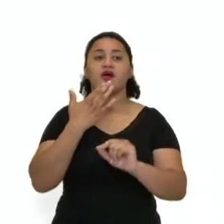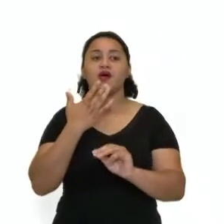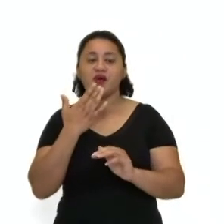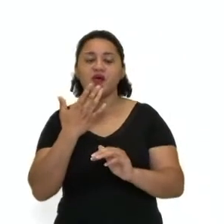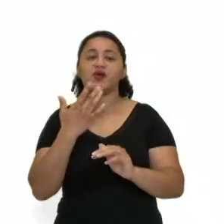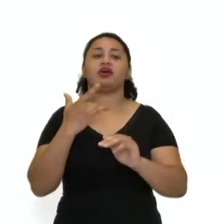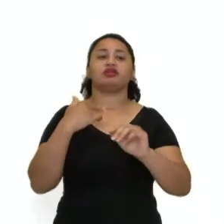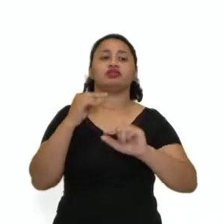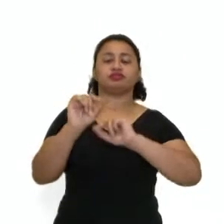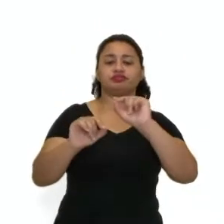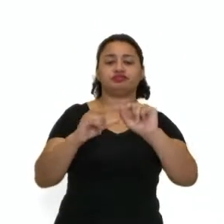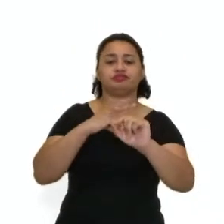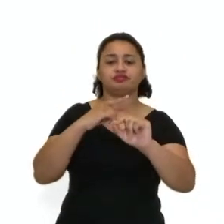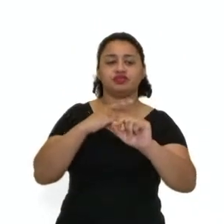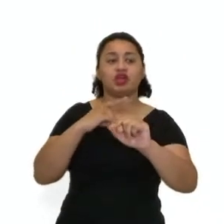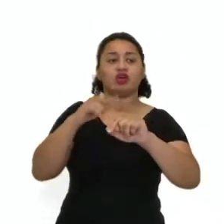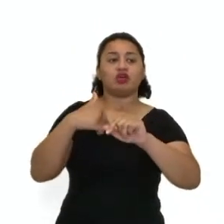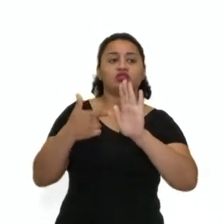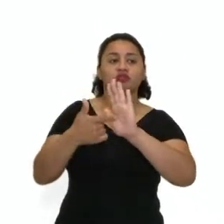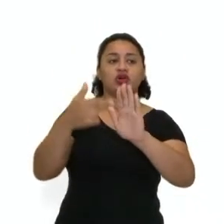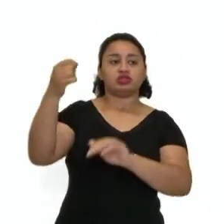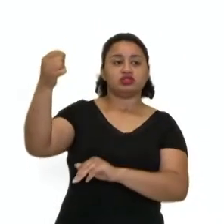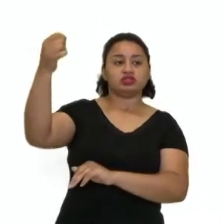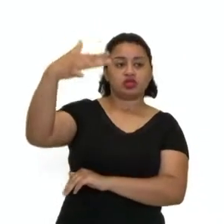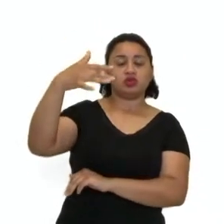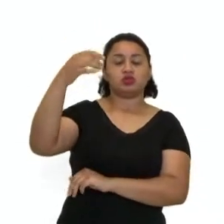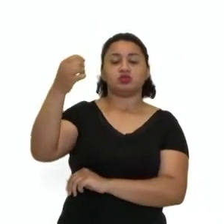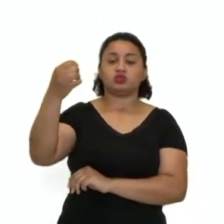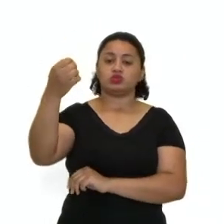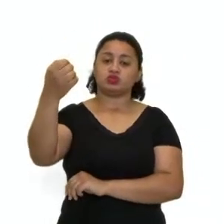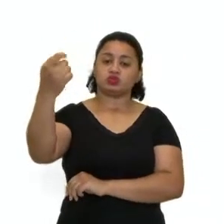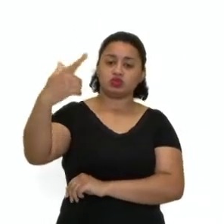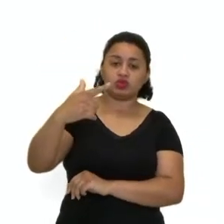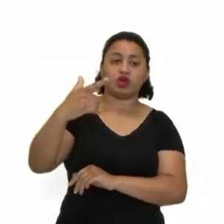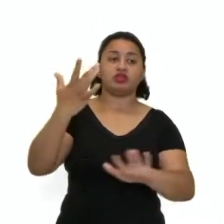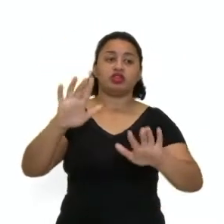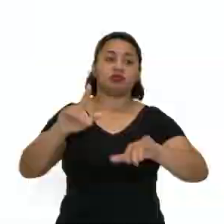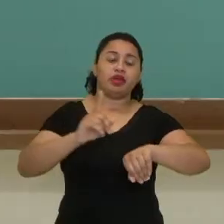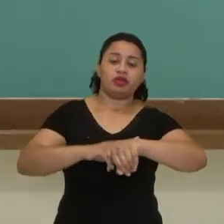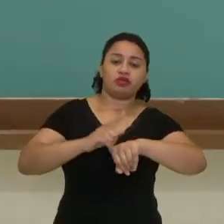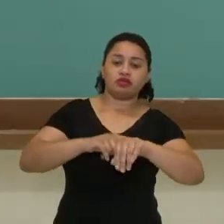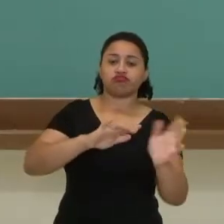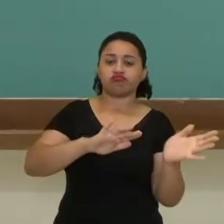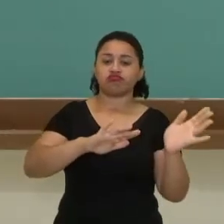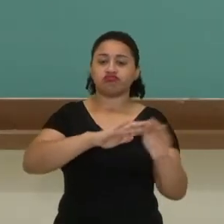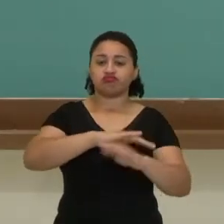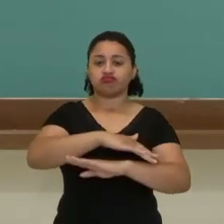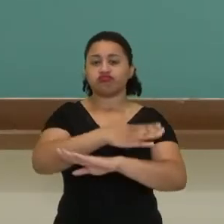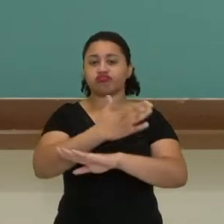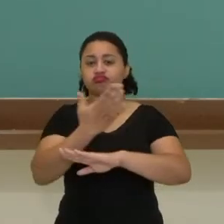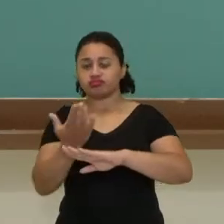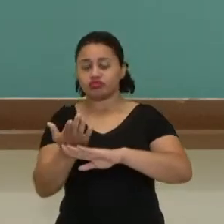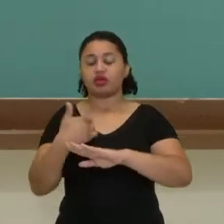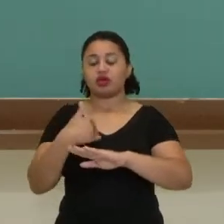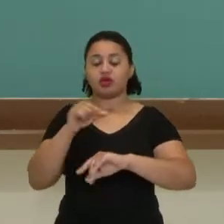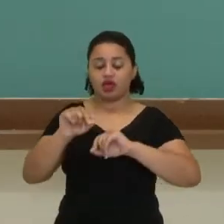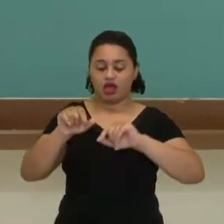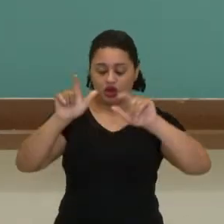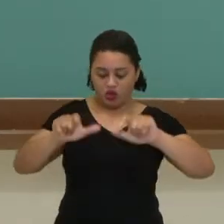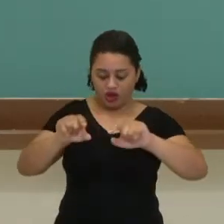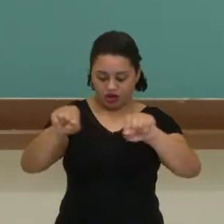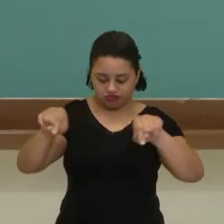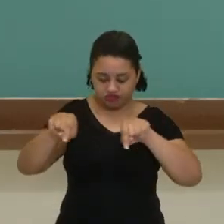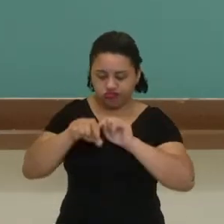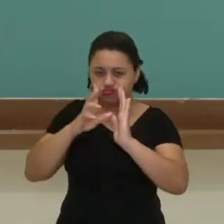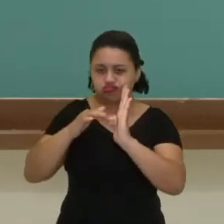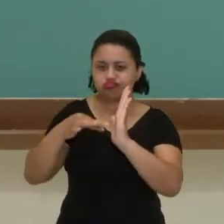objetos adquirem ao refletir a luz solar em diferentes horários. Então, os artistas saem dos seus ateliês,